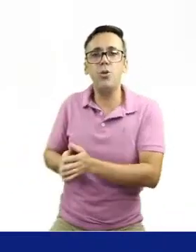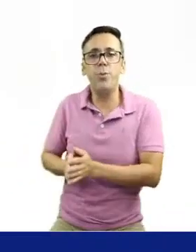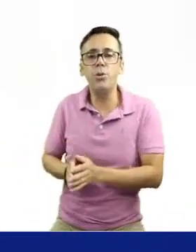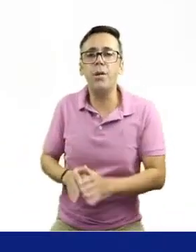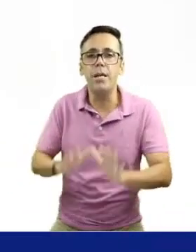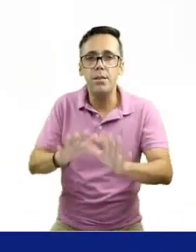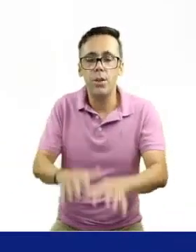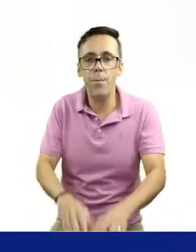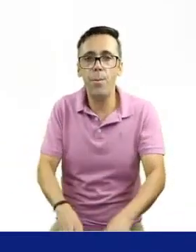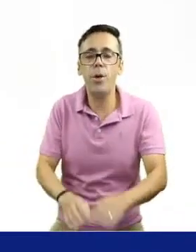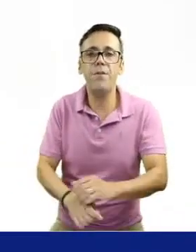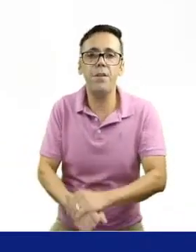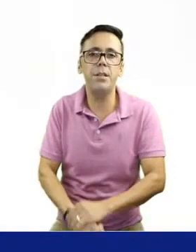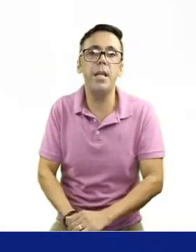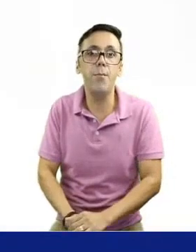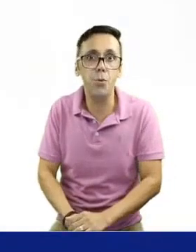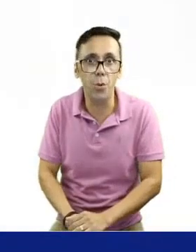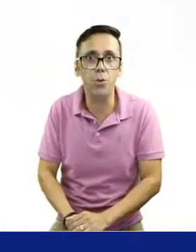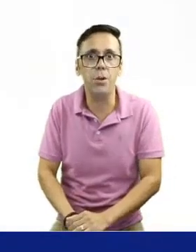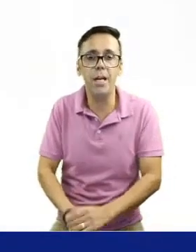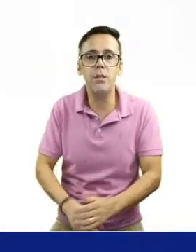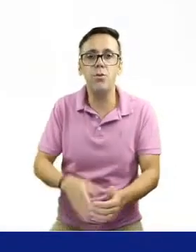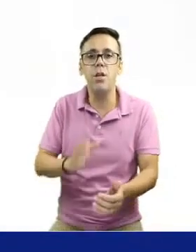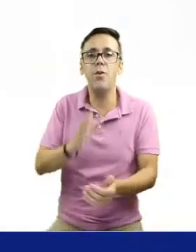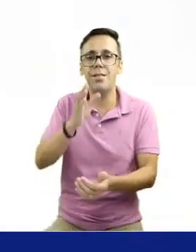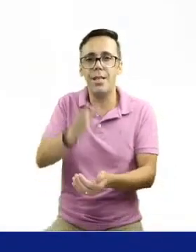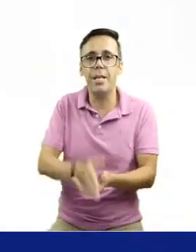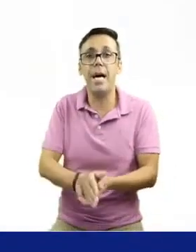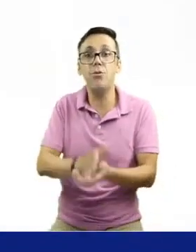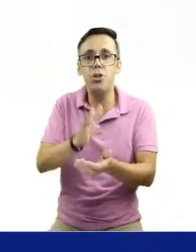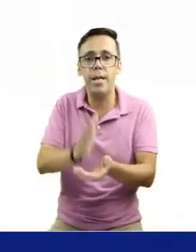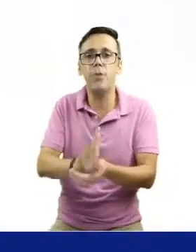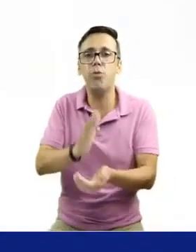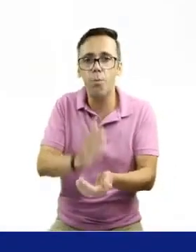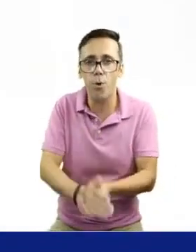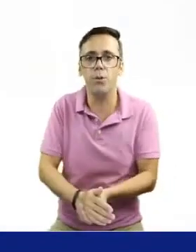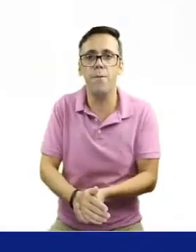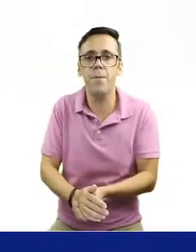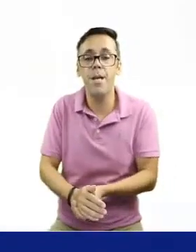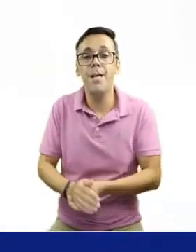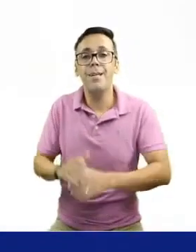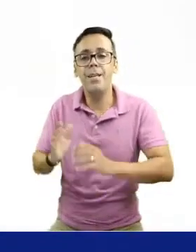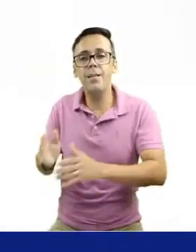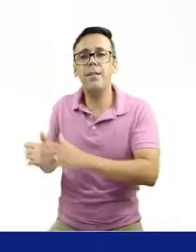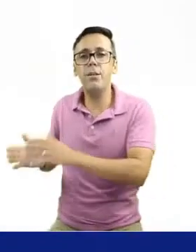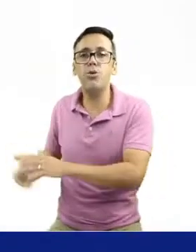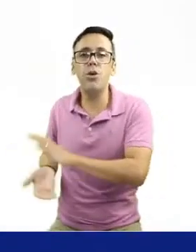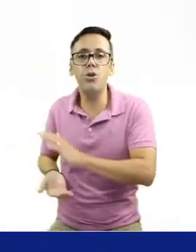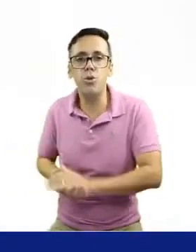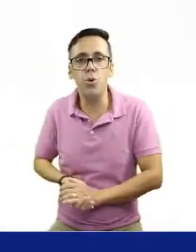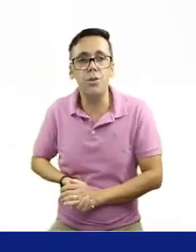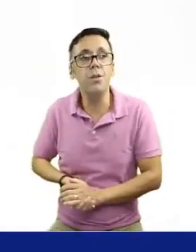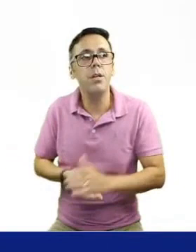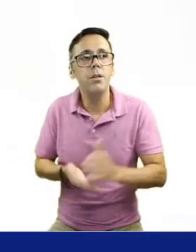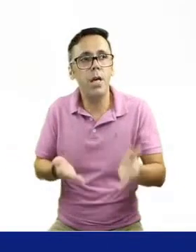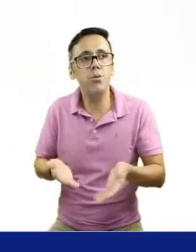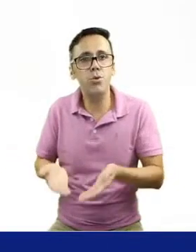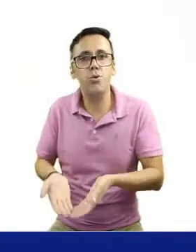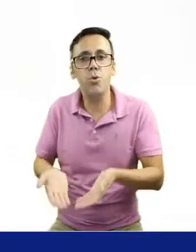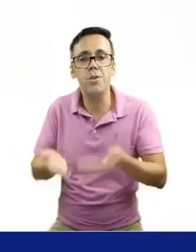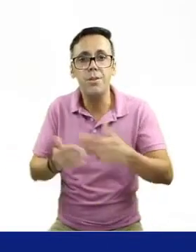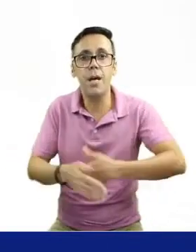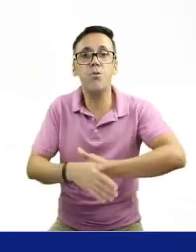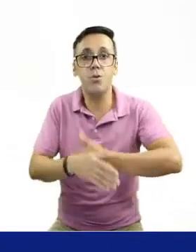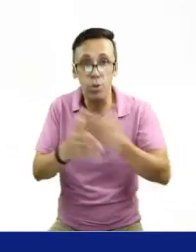aqui dez questões de português na bibliografia e os portugueses no nível acelerado direto ao ponto 15 questões do SUS